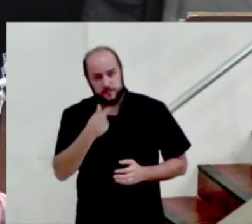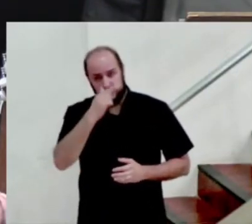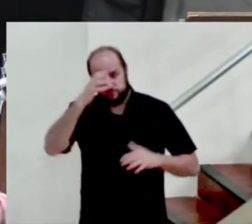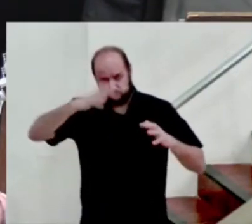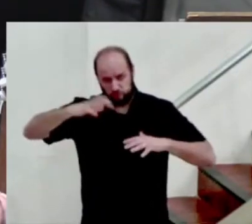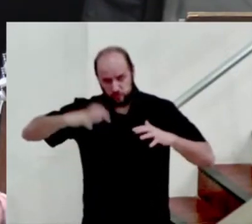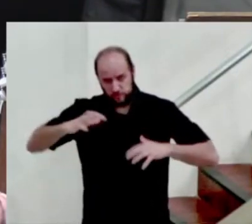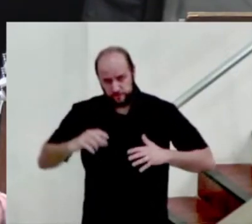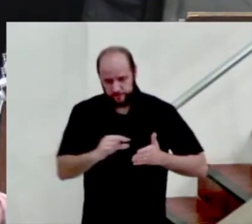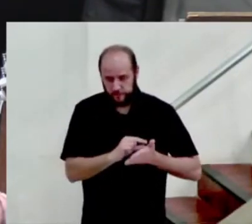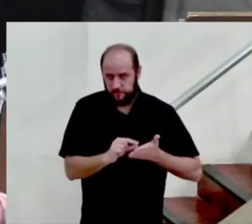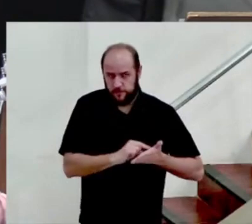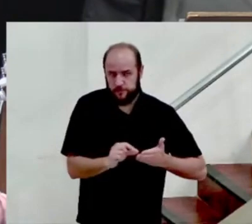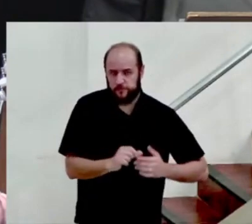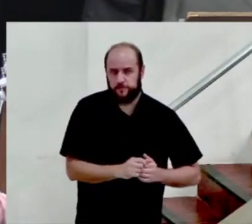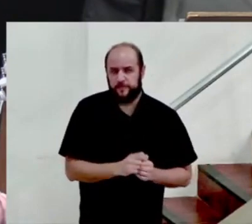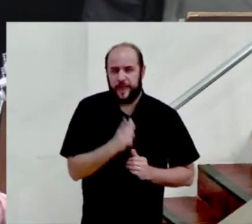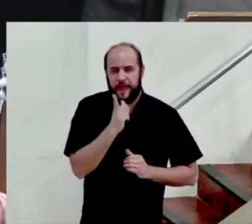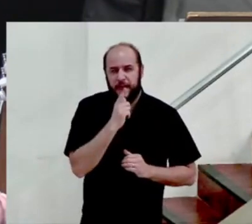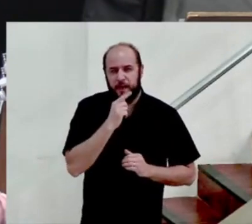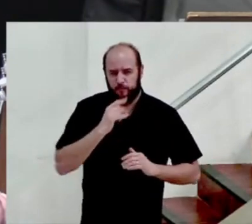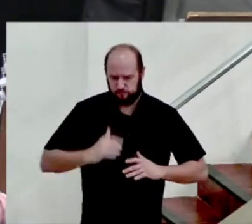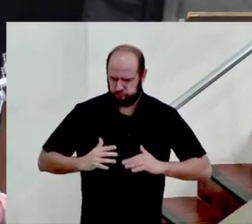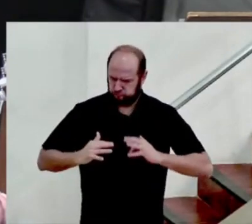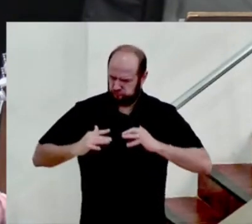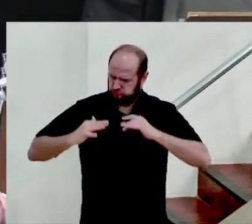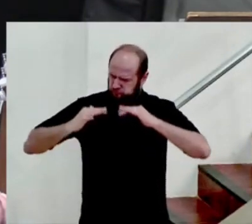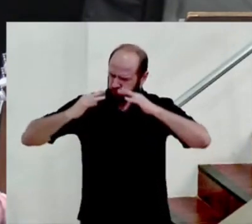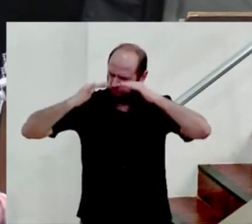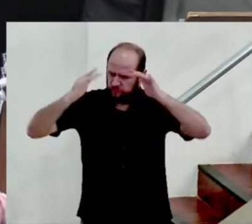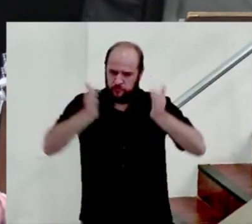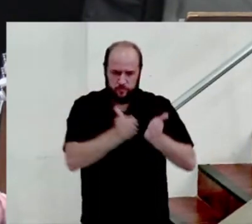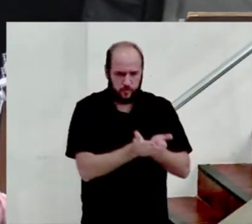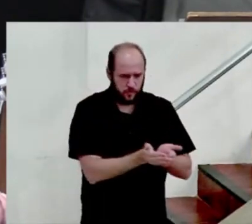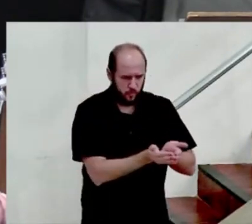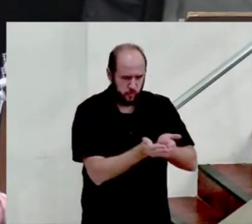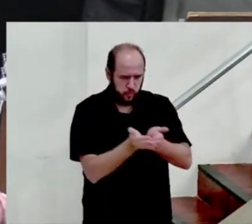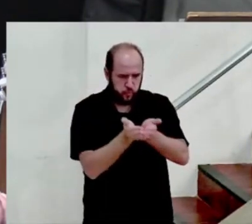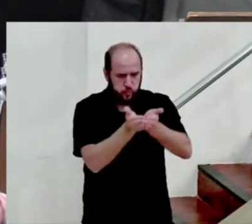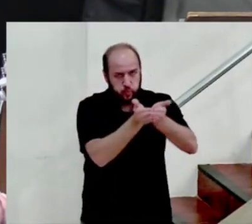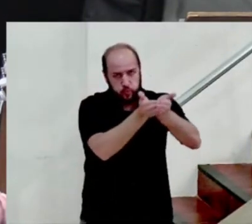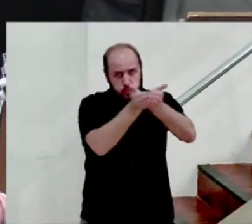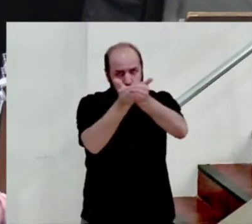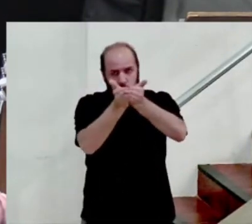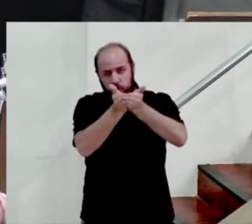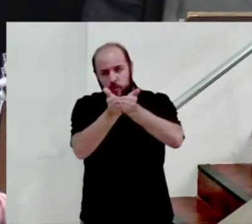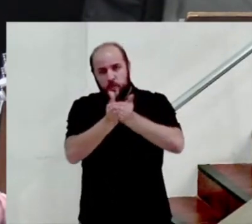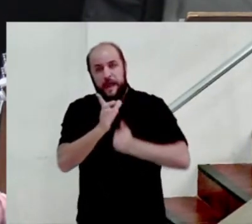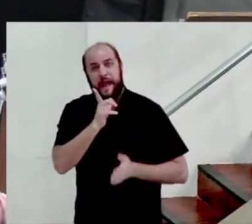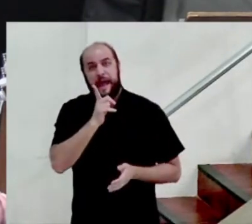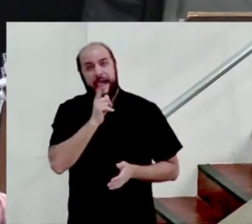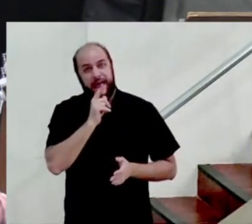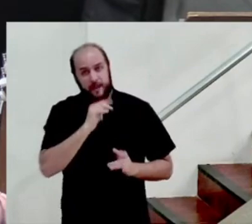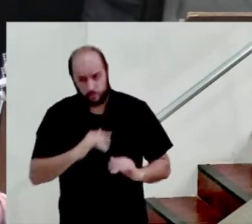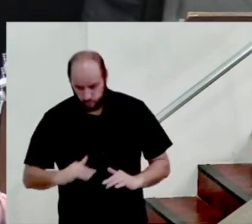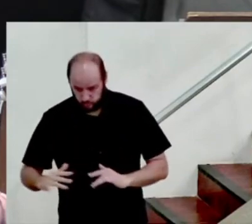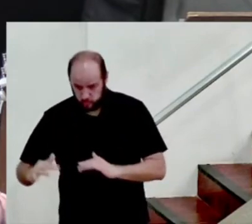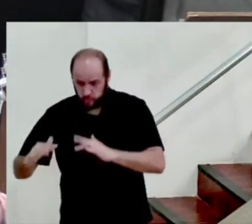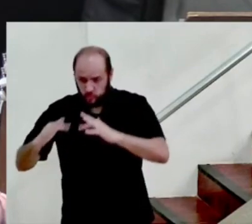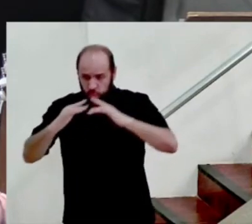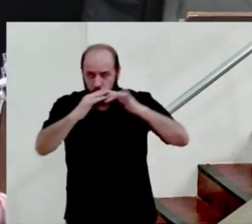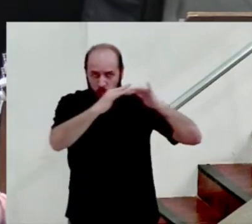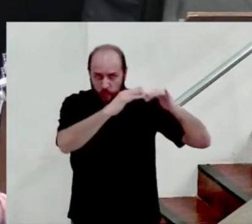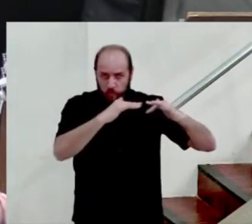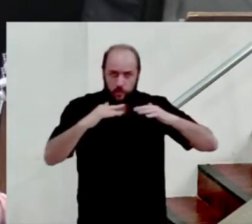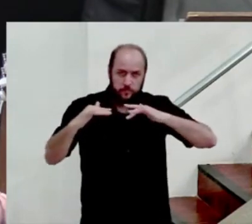terra. Cresceram as águas e levantaram a arca de sobre a terra. Predominaram as águas e